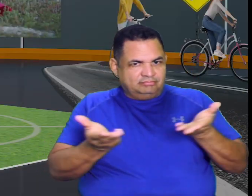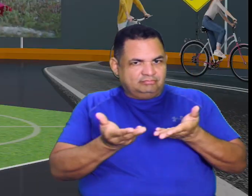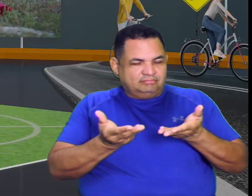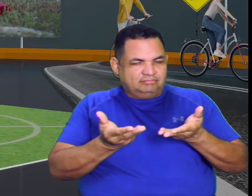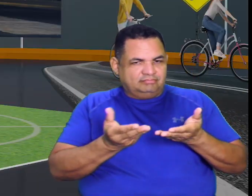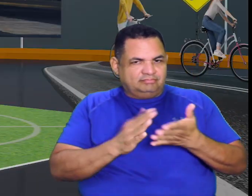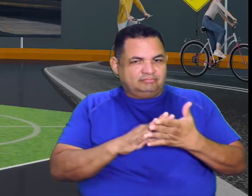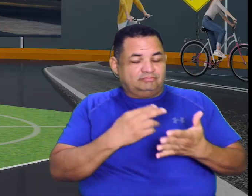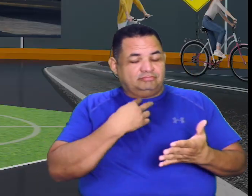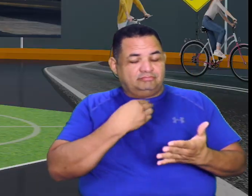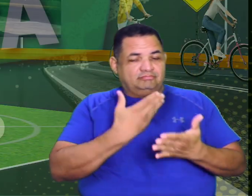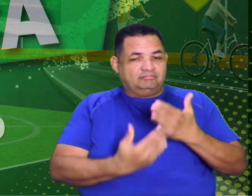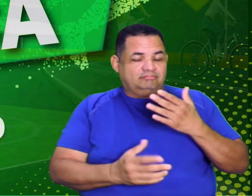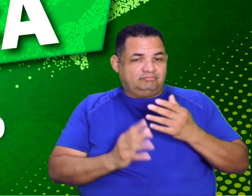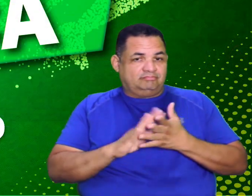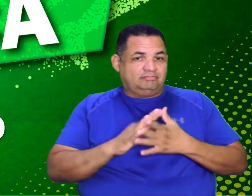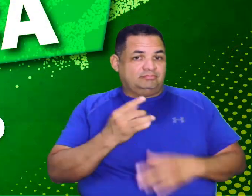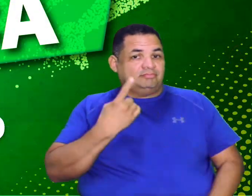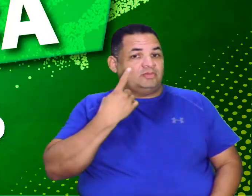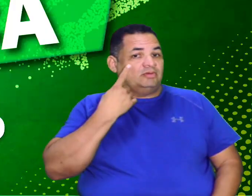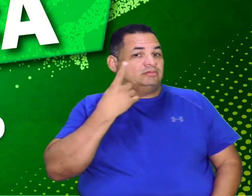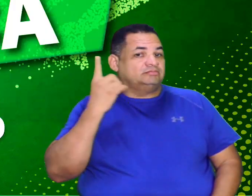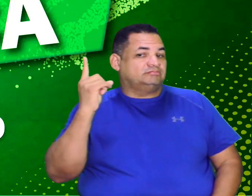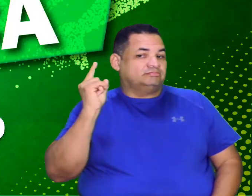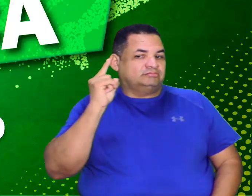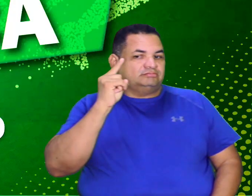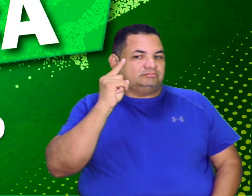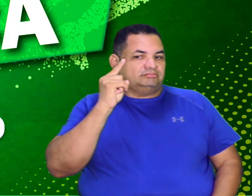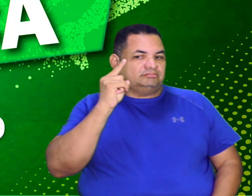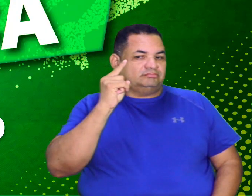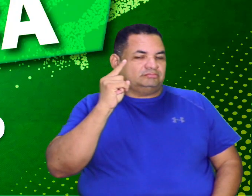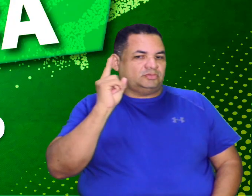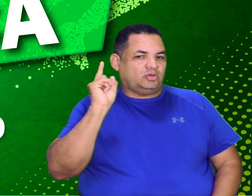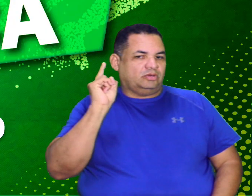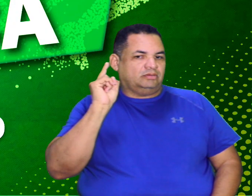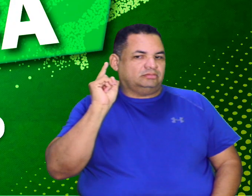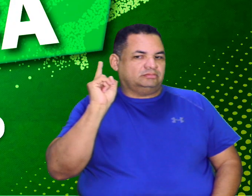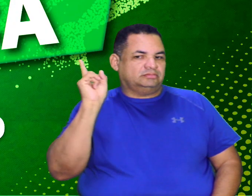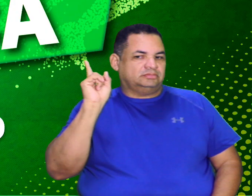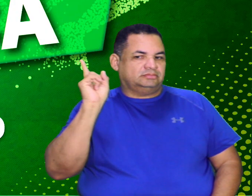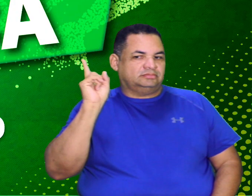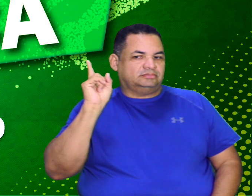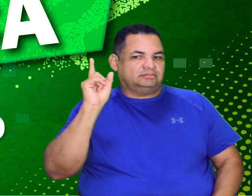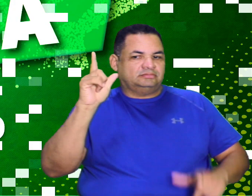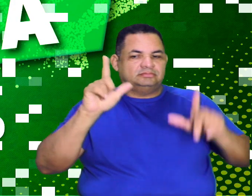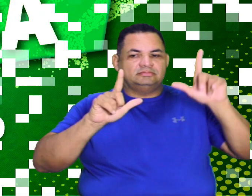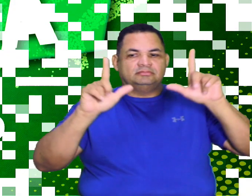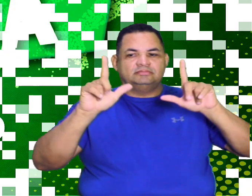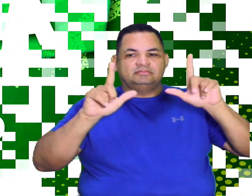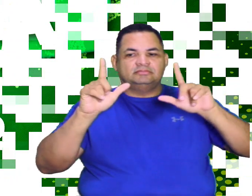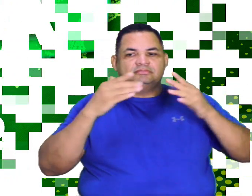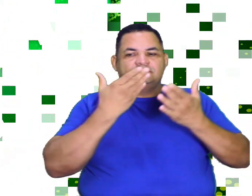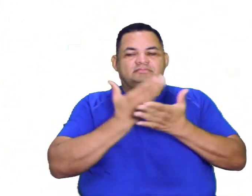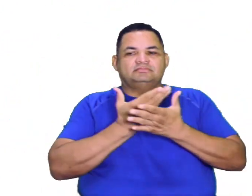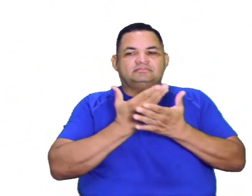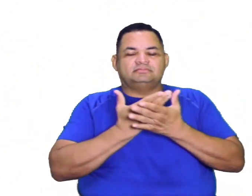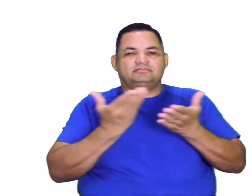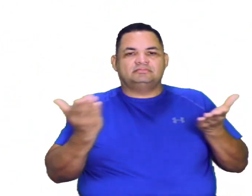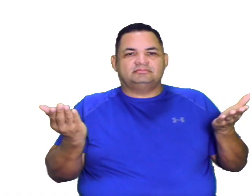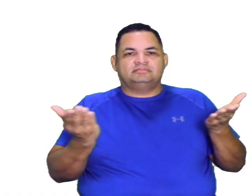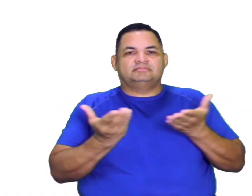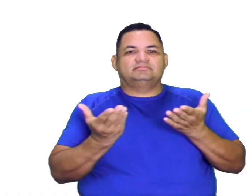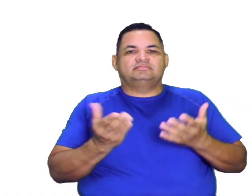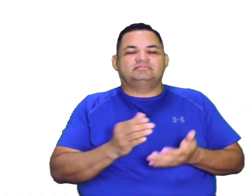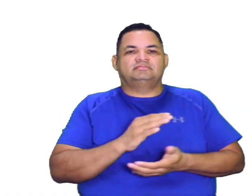Sem perder tempo, dá uma olhada no nosso slide de hoje. Aula de número 20. E quais são as aulas que você traz,